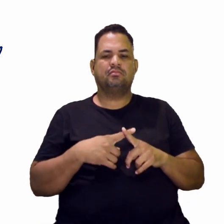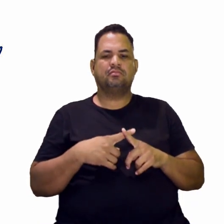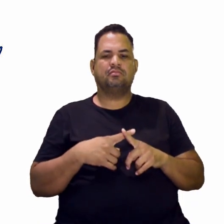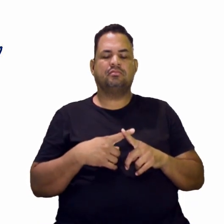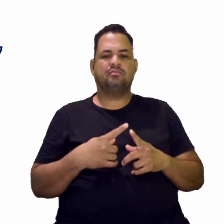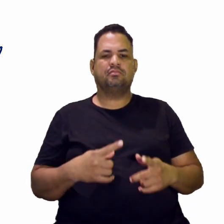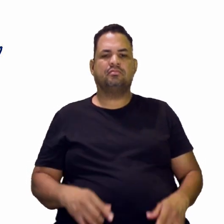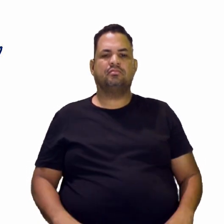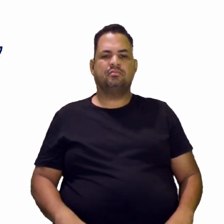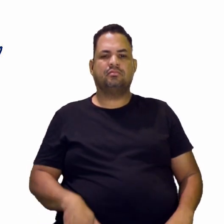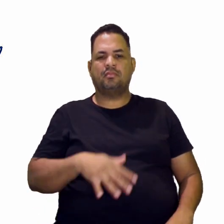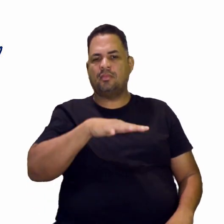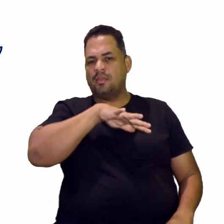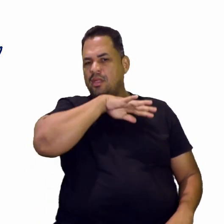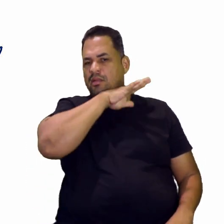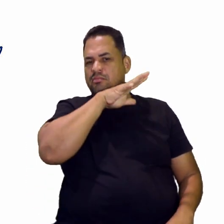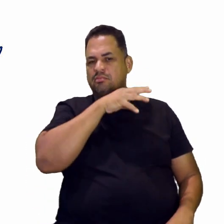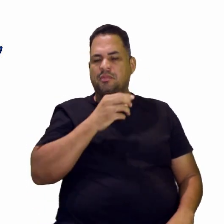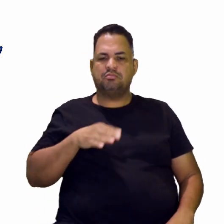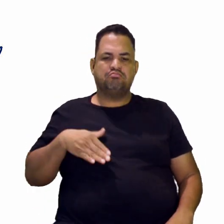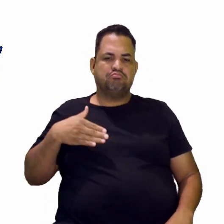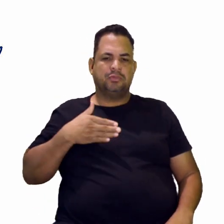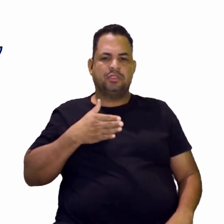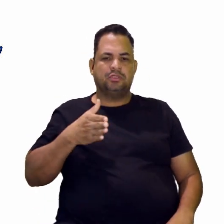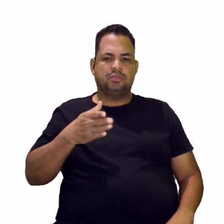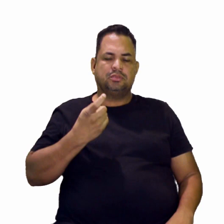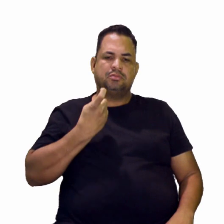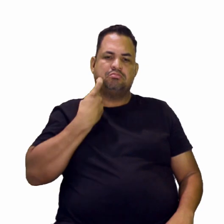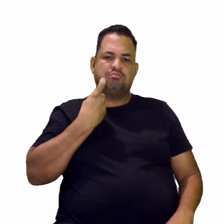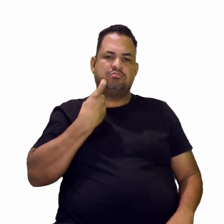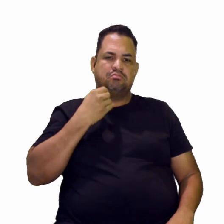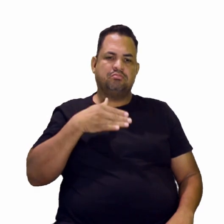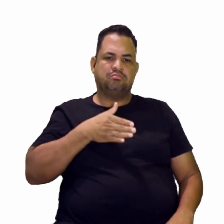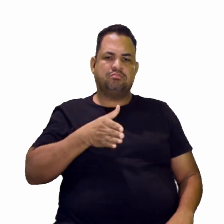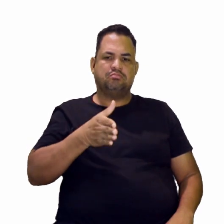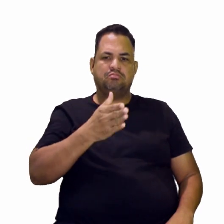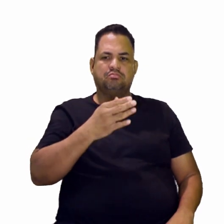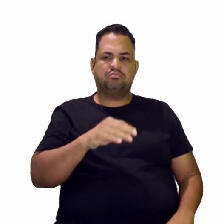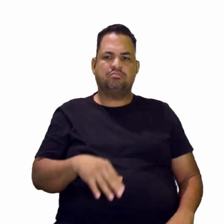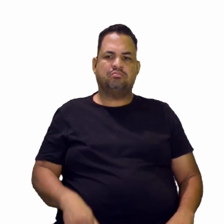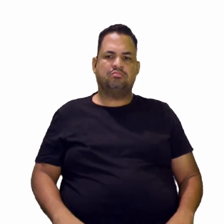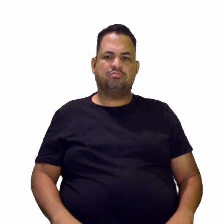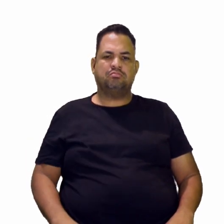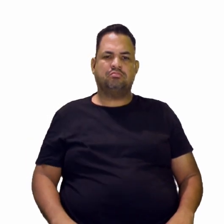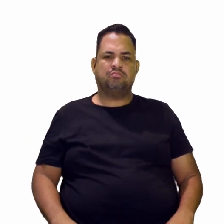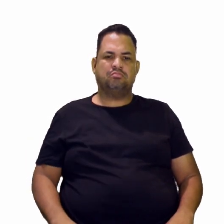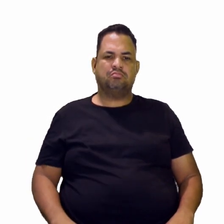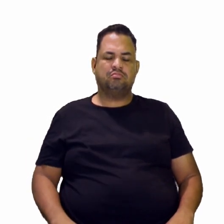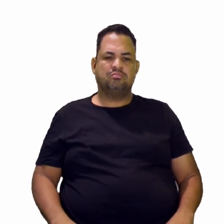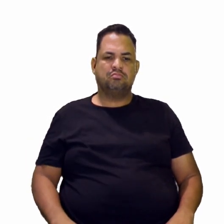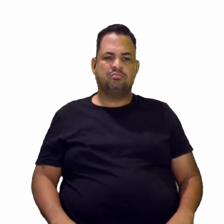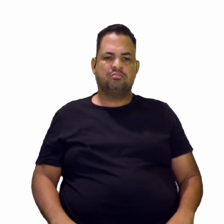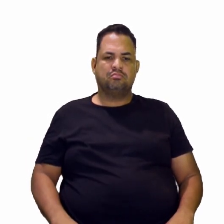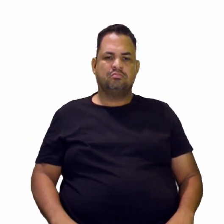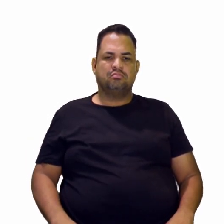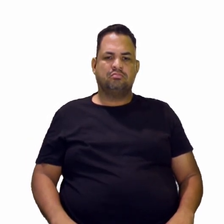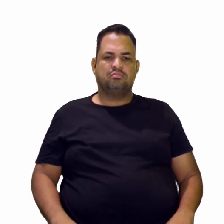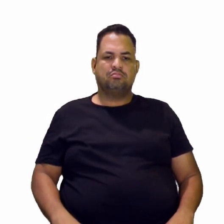eles são animais, eu vou até voltar aqui na questão, eles são animais de nichos ecológicos